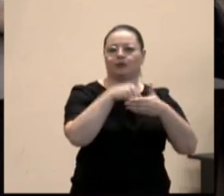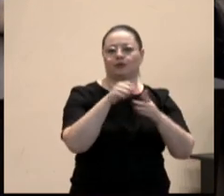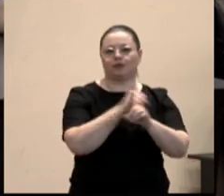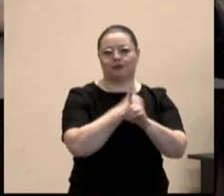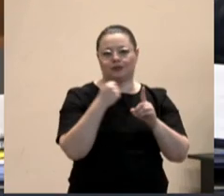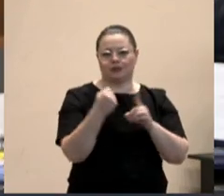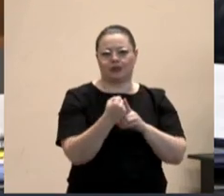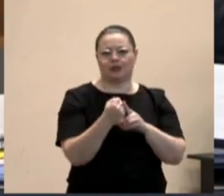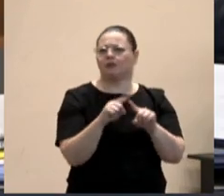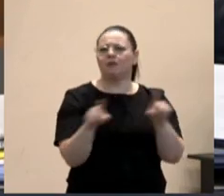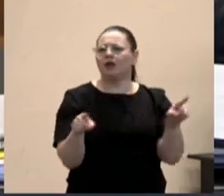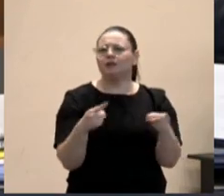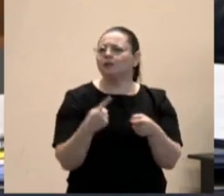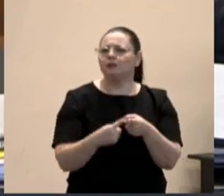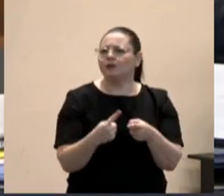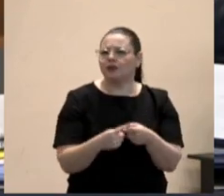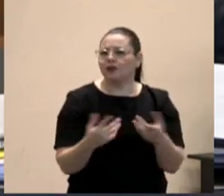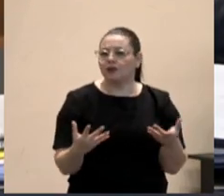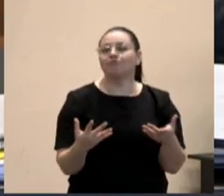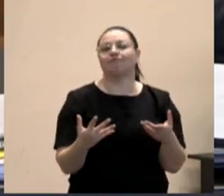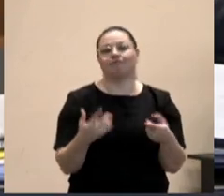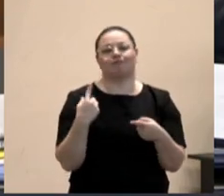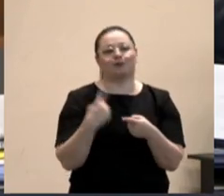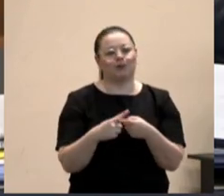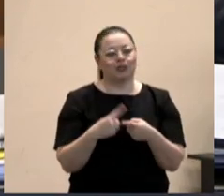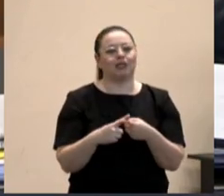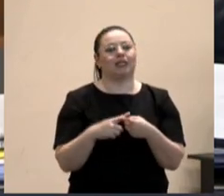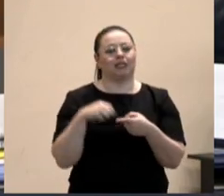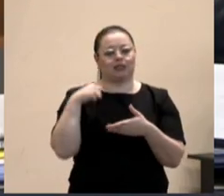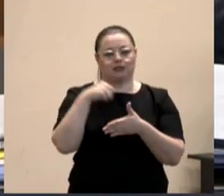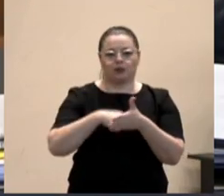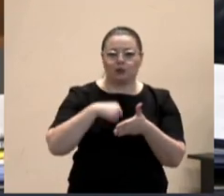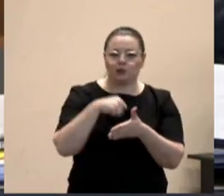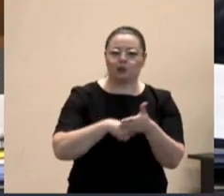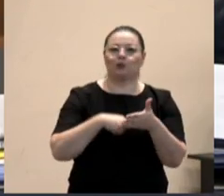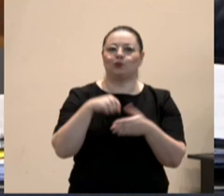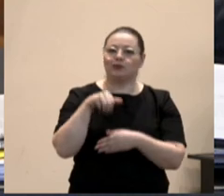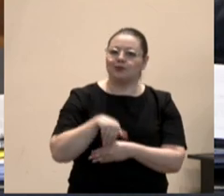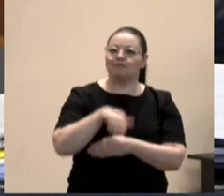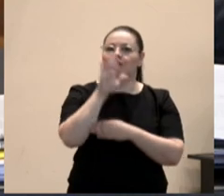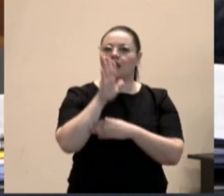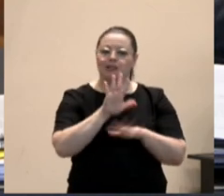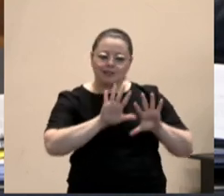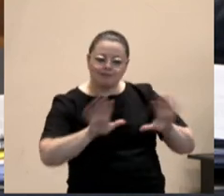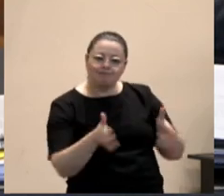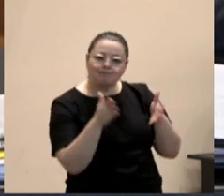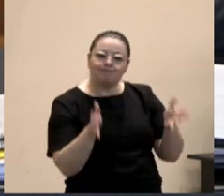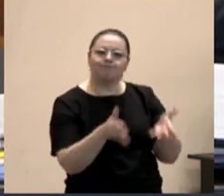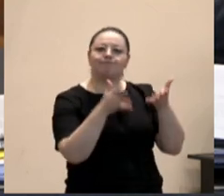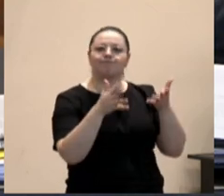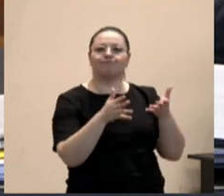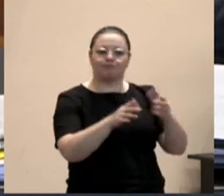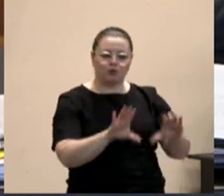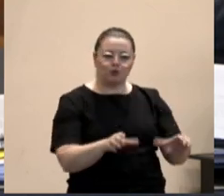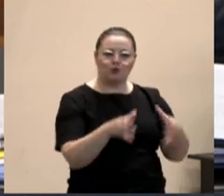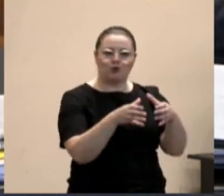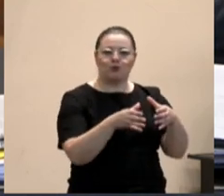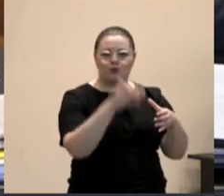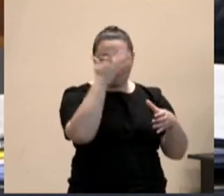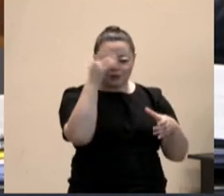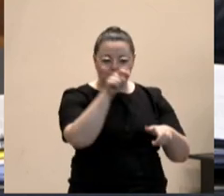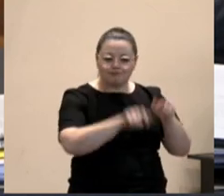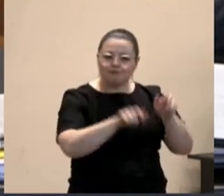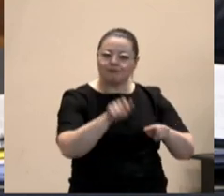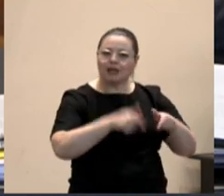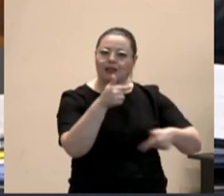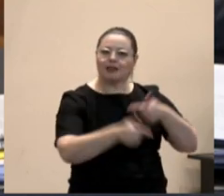Porque ela é a forma mais favorável para a classe trabalhadora lutar pelos